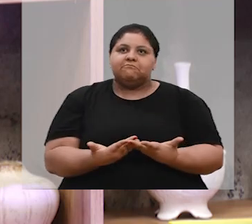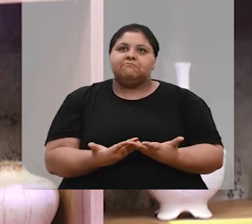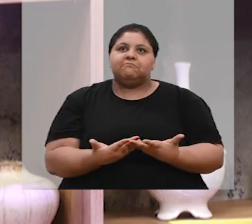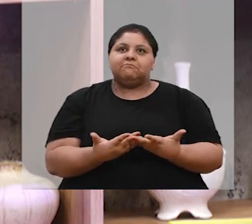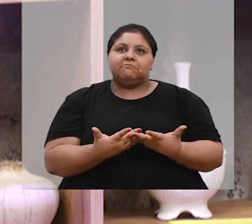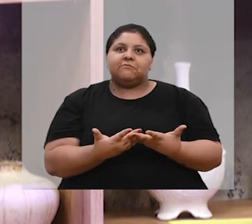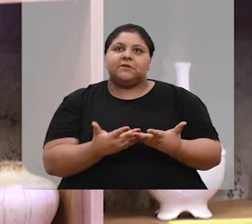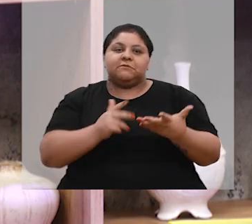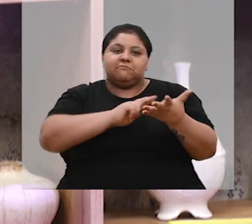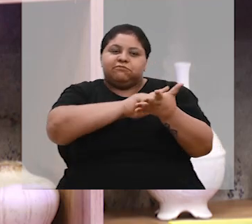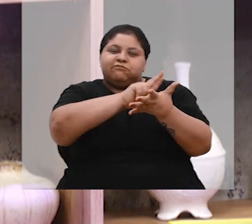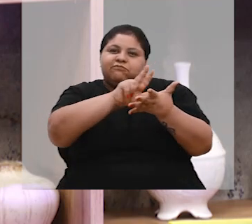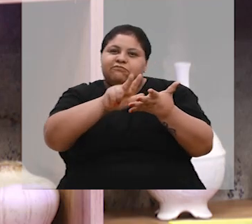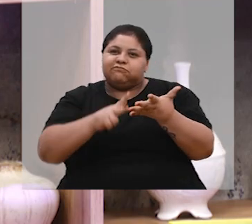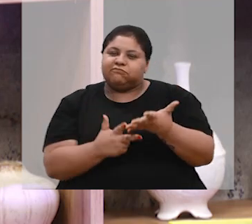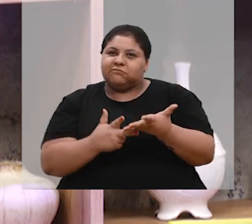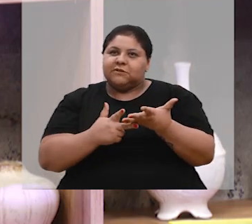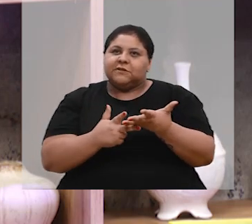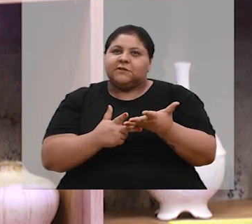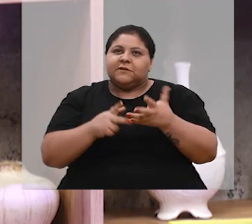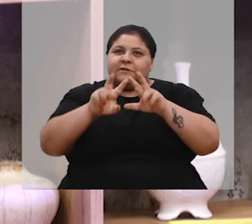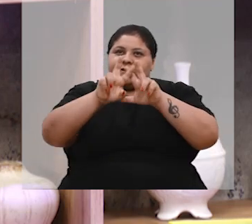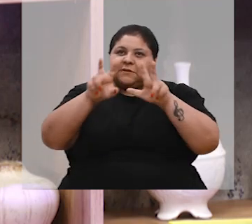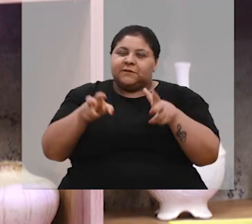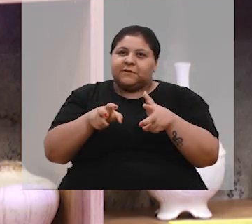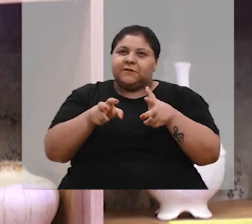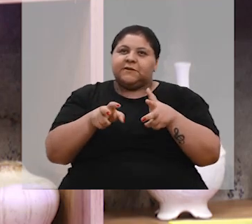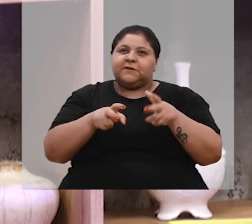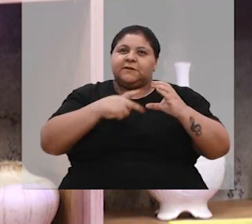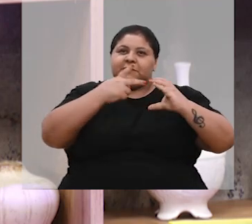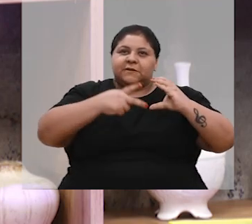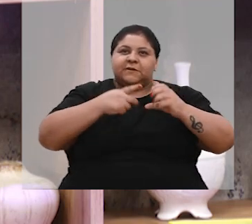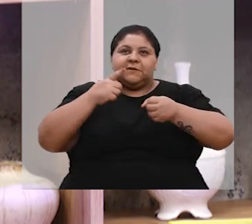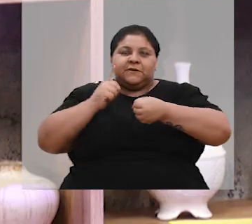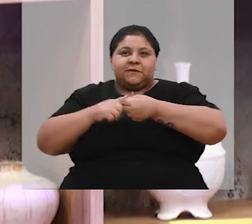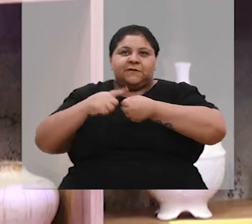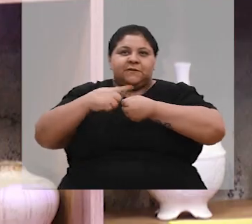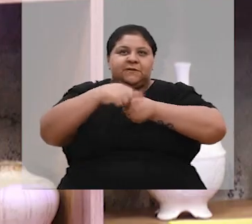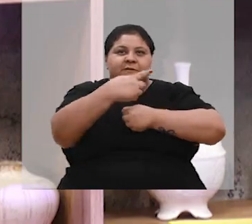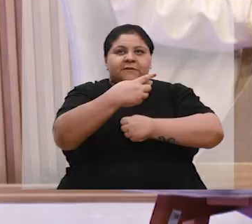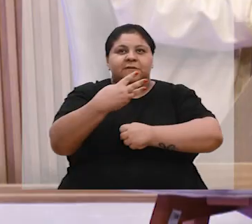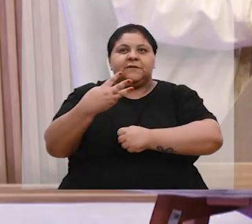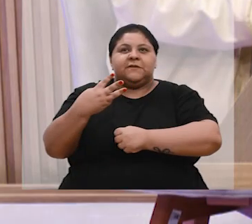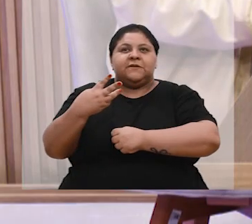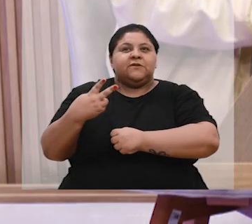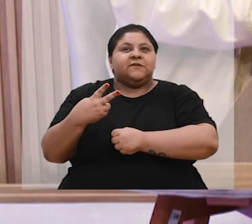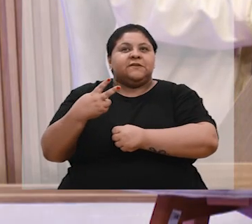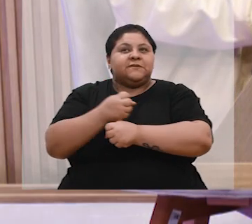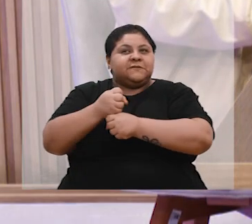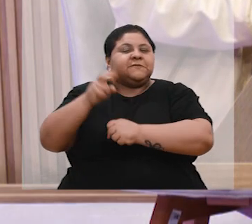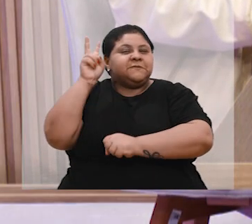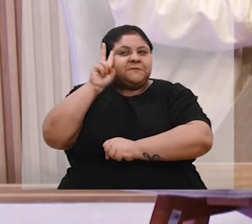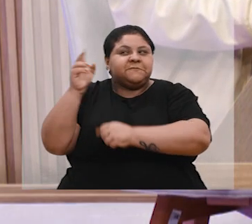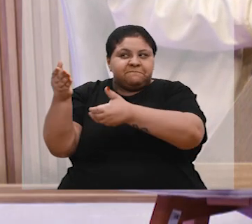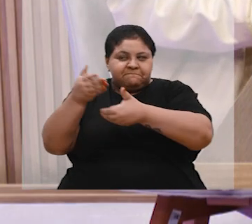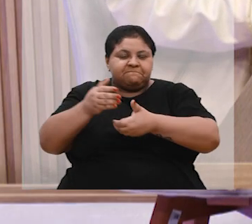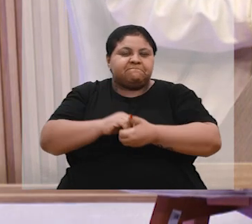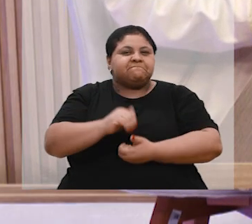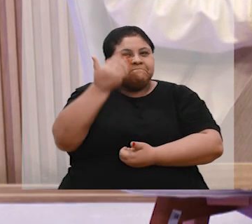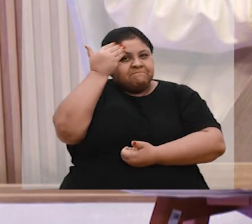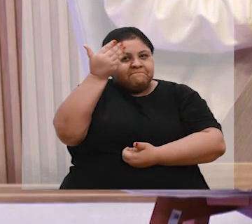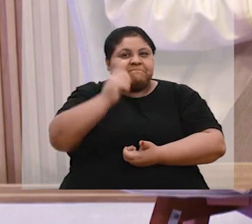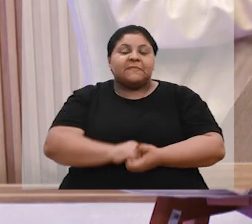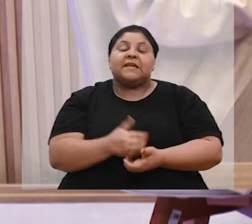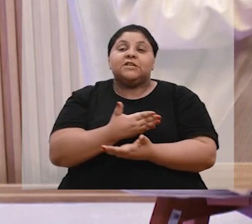que já tivemos da Câmara Municipal pela cidade por esses 132 anos de história. Bem-vindo. Obrigado, Marcelo. E a gente começa essa